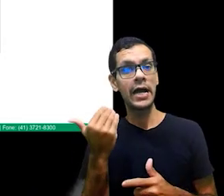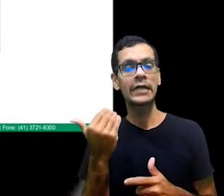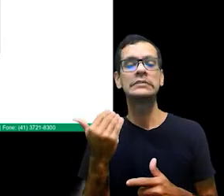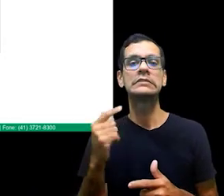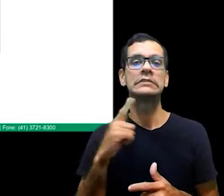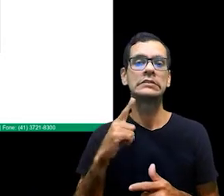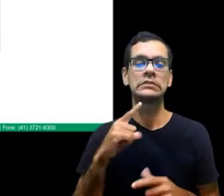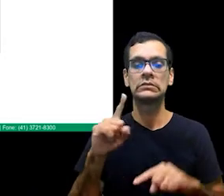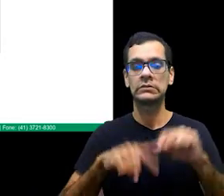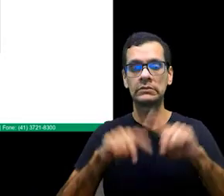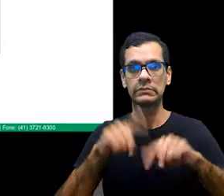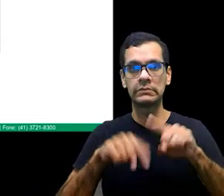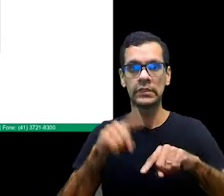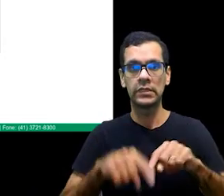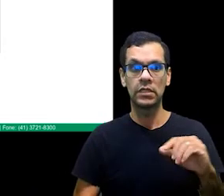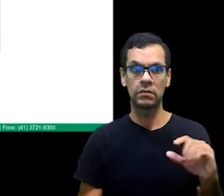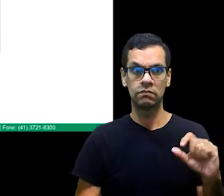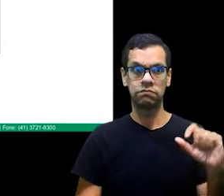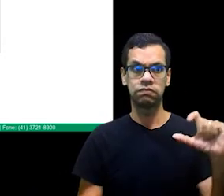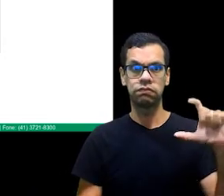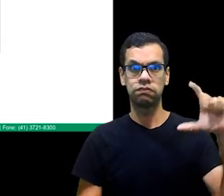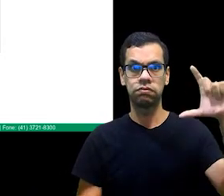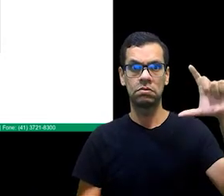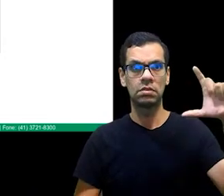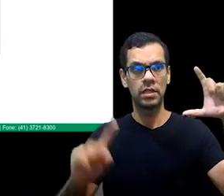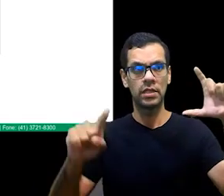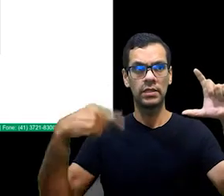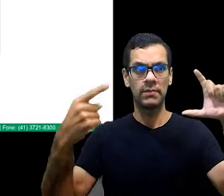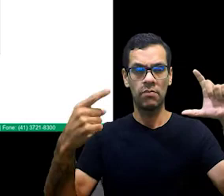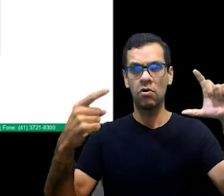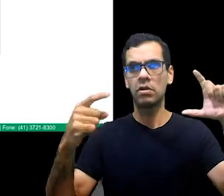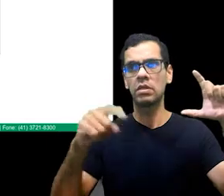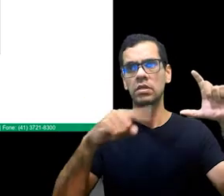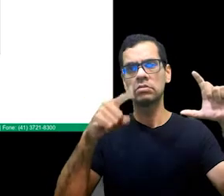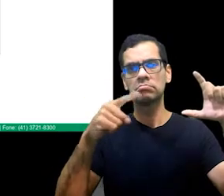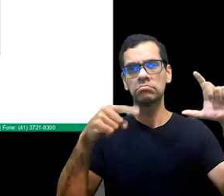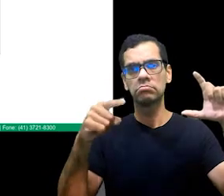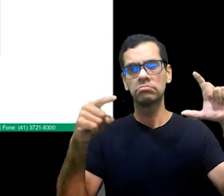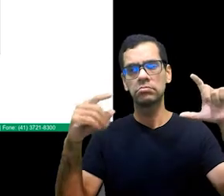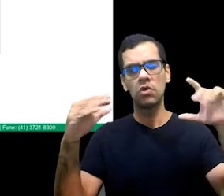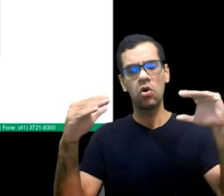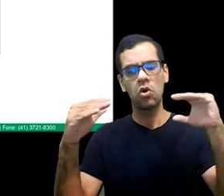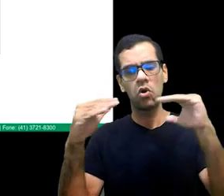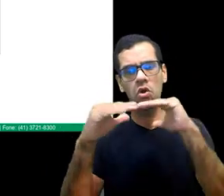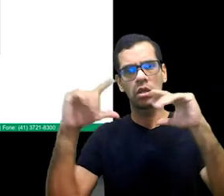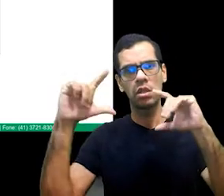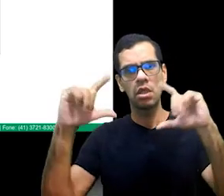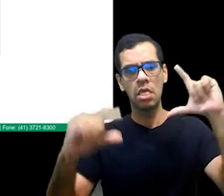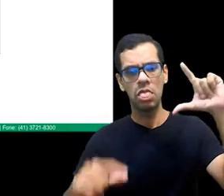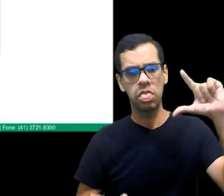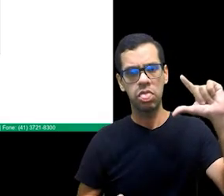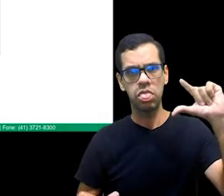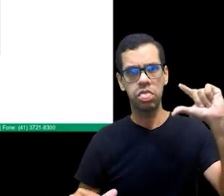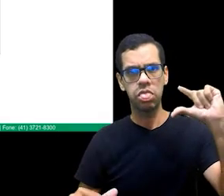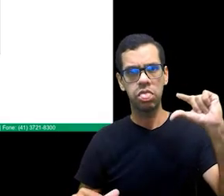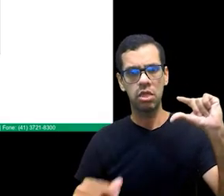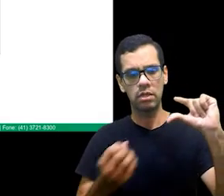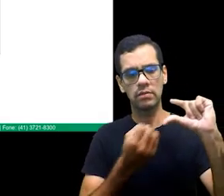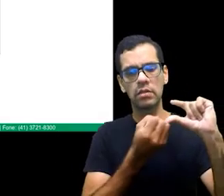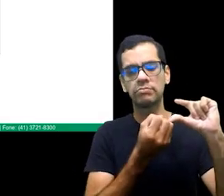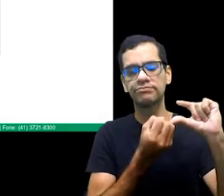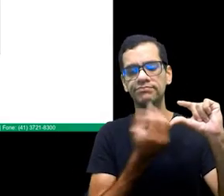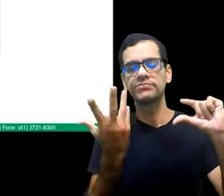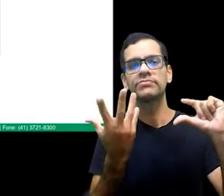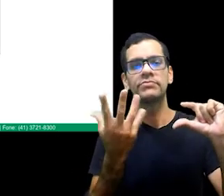tinha uma temperatura elevada e teve a sua temperatura reduzida, ou seja, um corpo que esfriou, ele esfriou porque